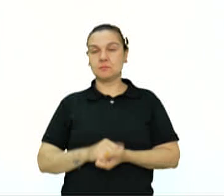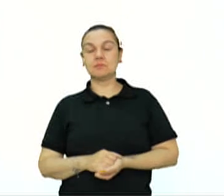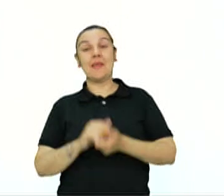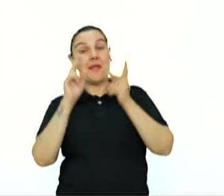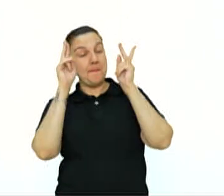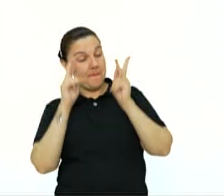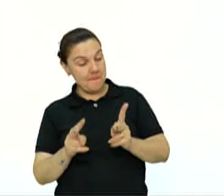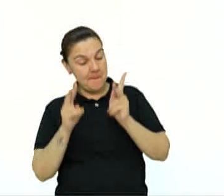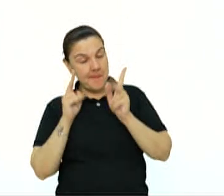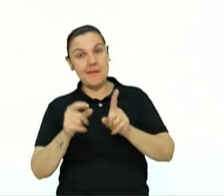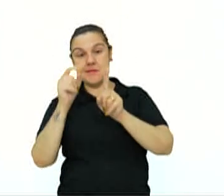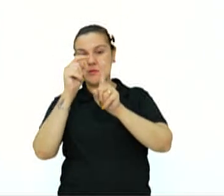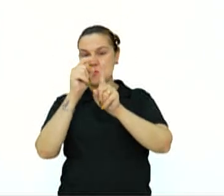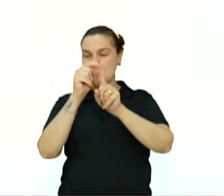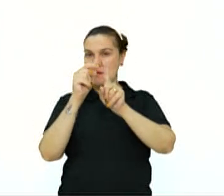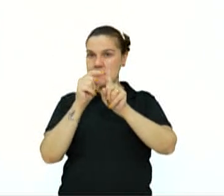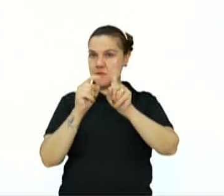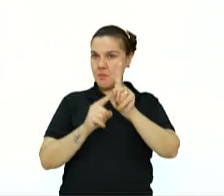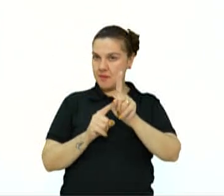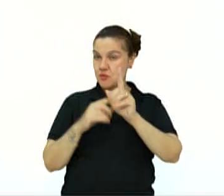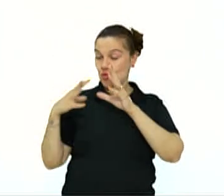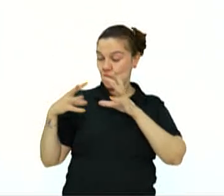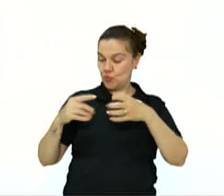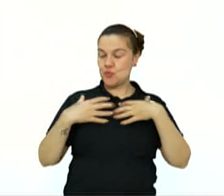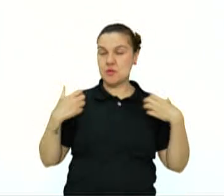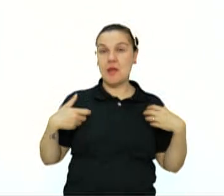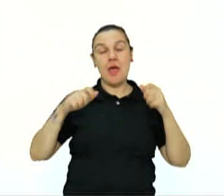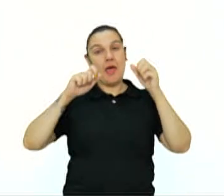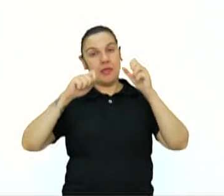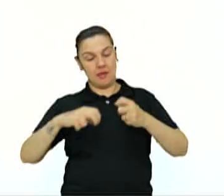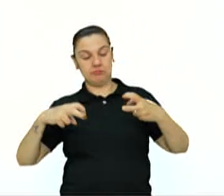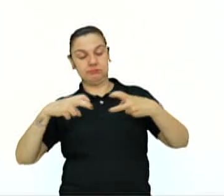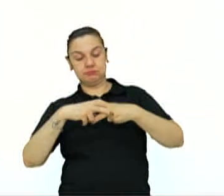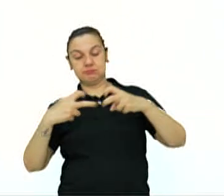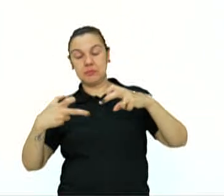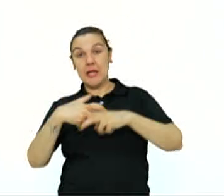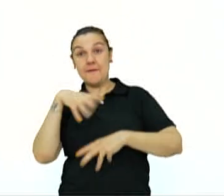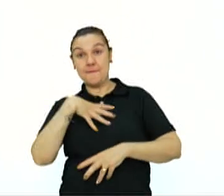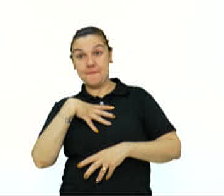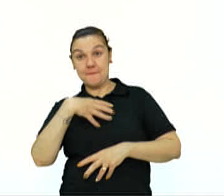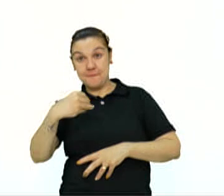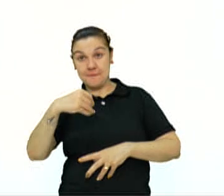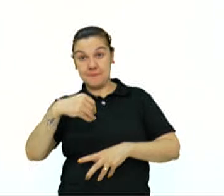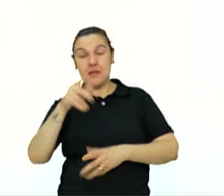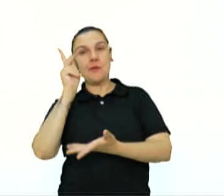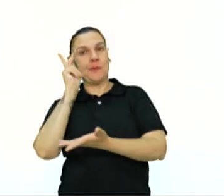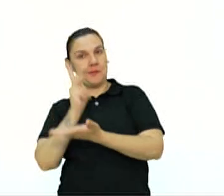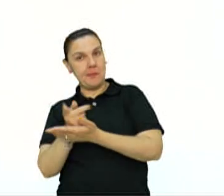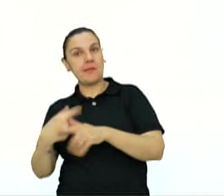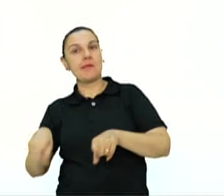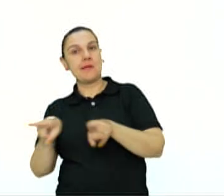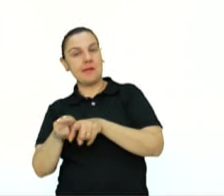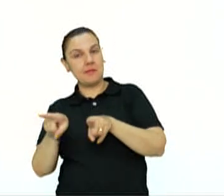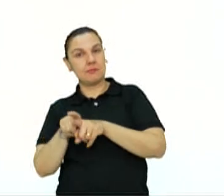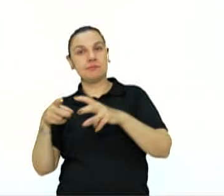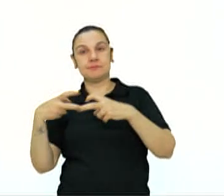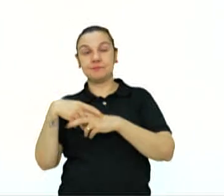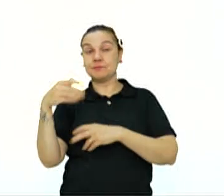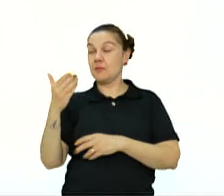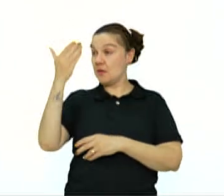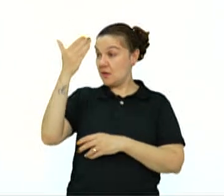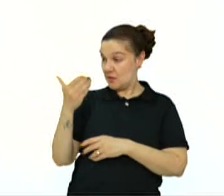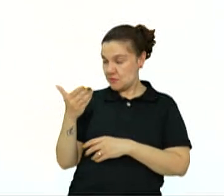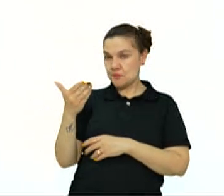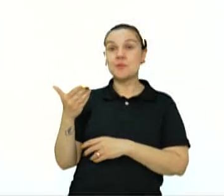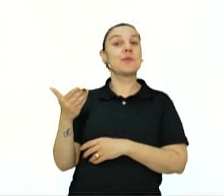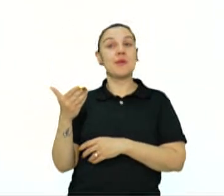da mesma espécie, com capacidade de se reproduzir e gerarem descendentes férteis, eu